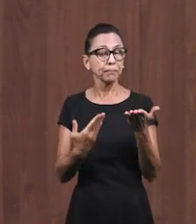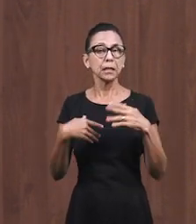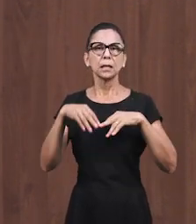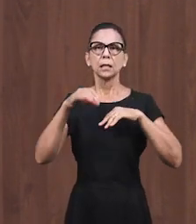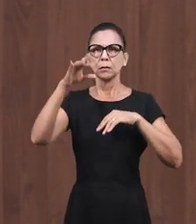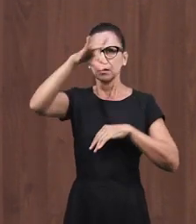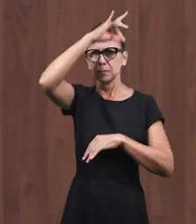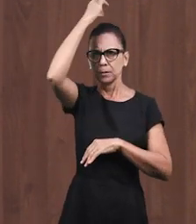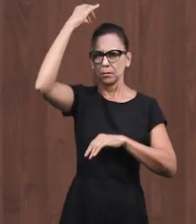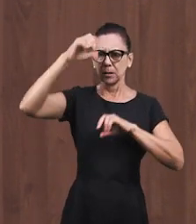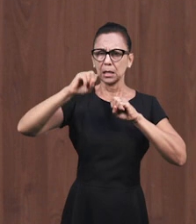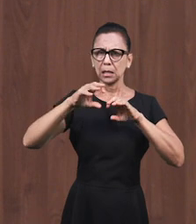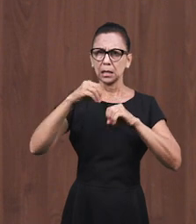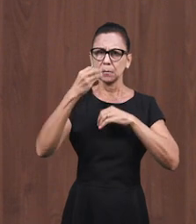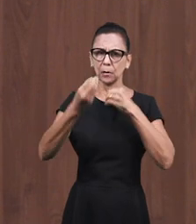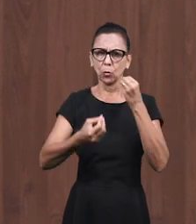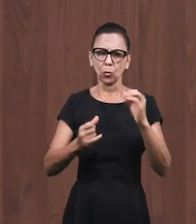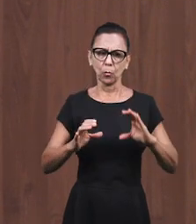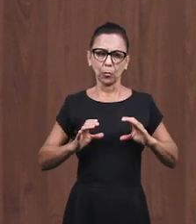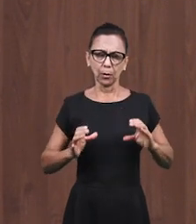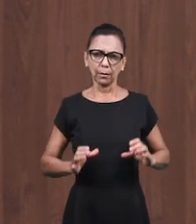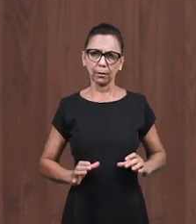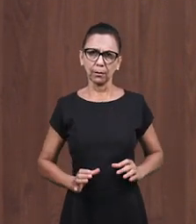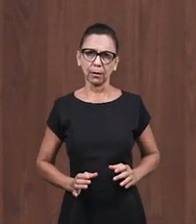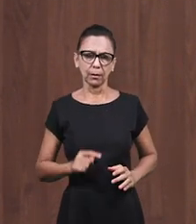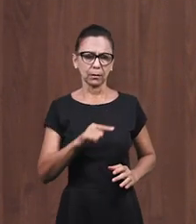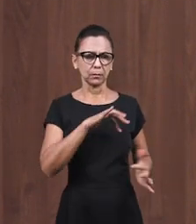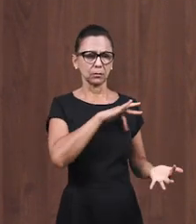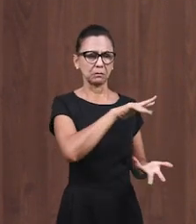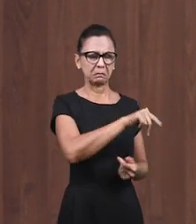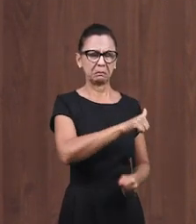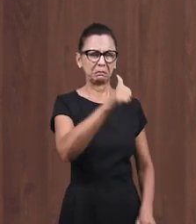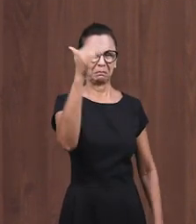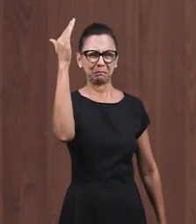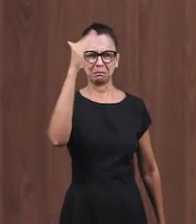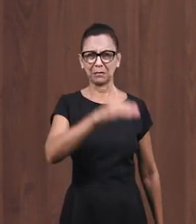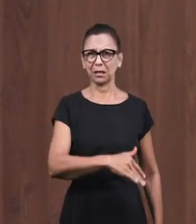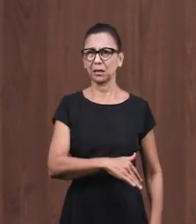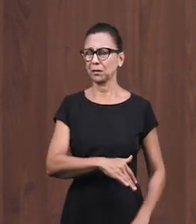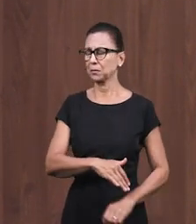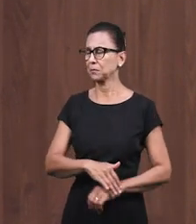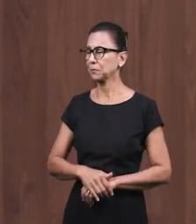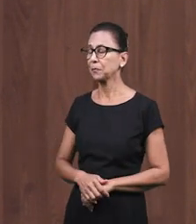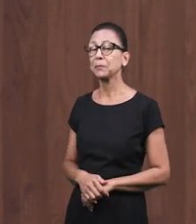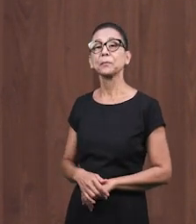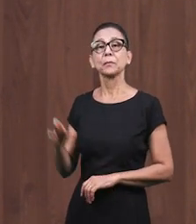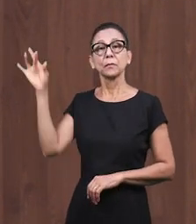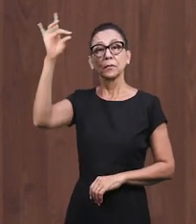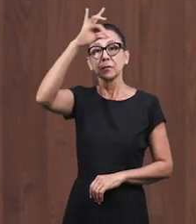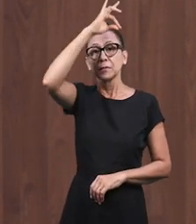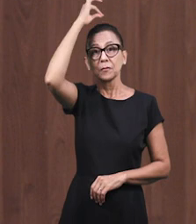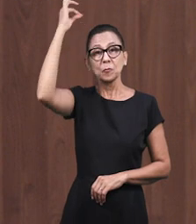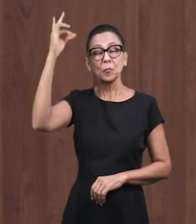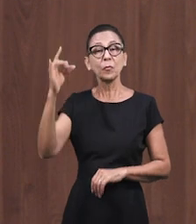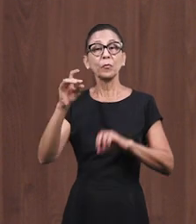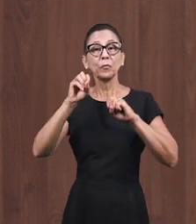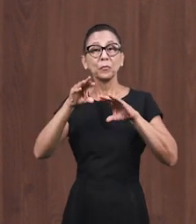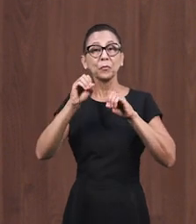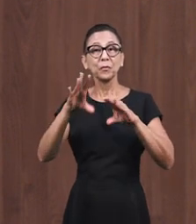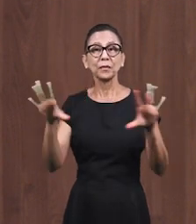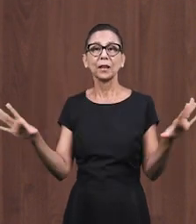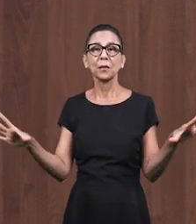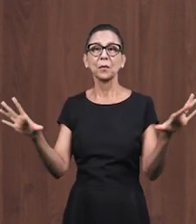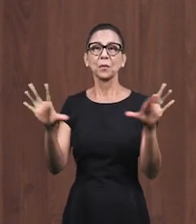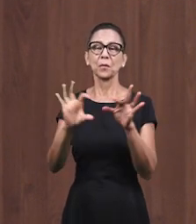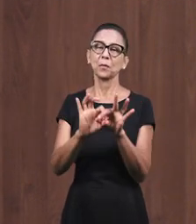como agir neste mundo mau. Ele nos traz comunhão com os irmãos, a alegria